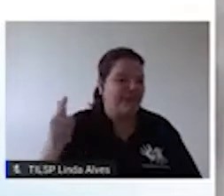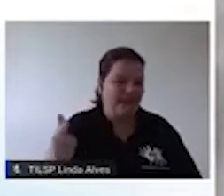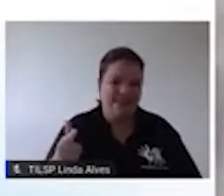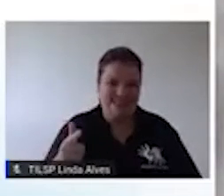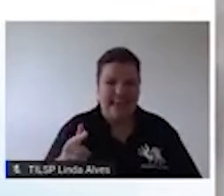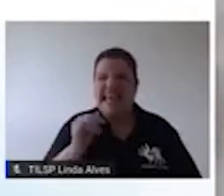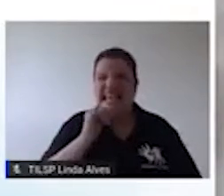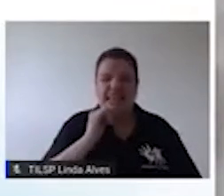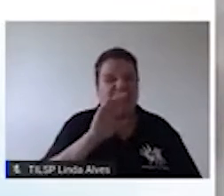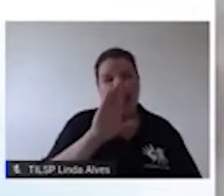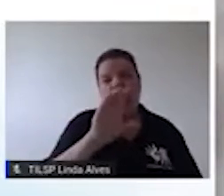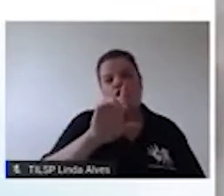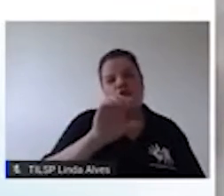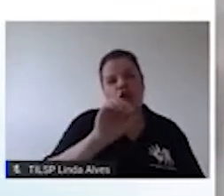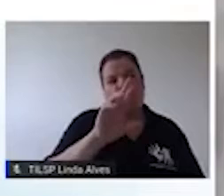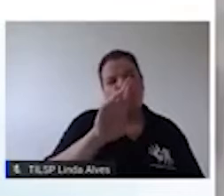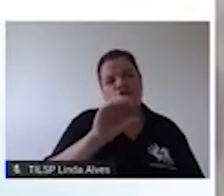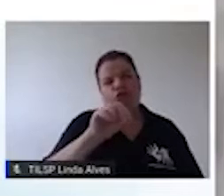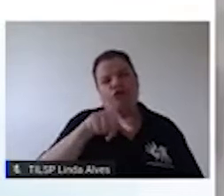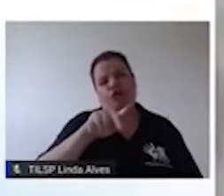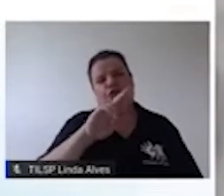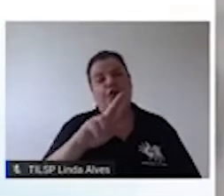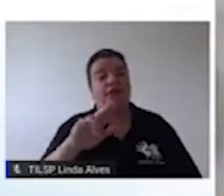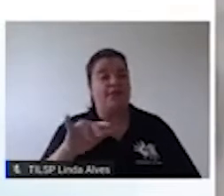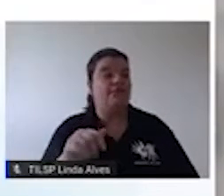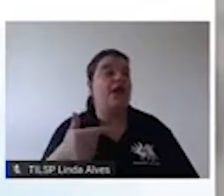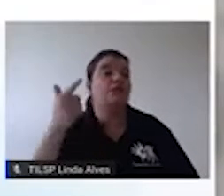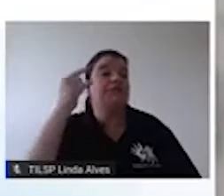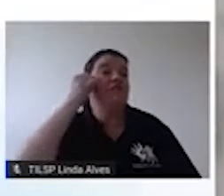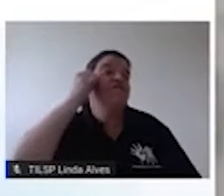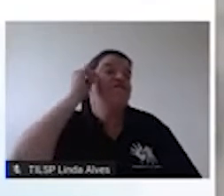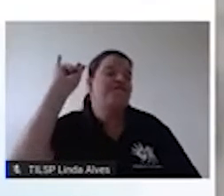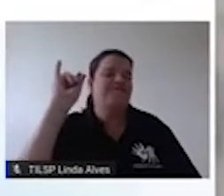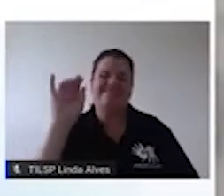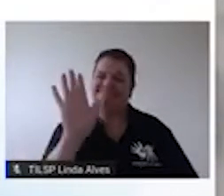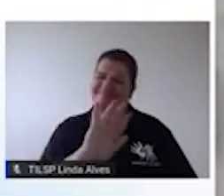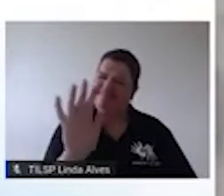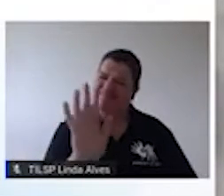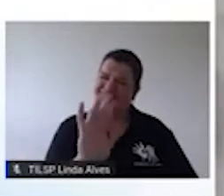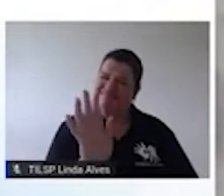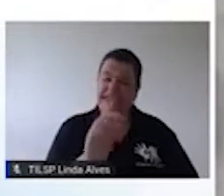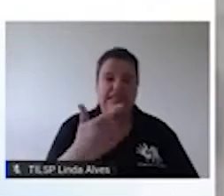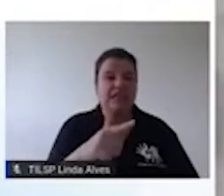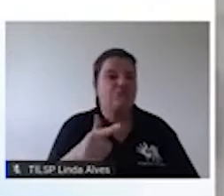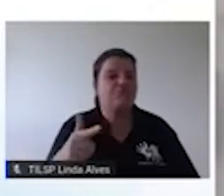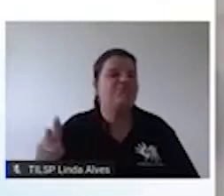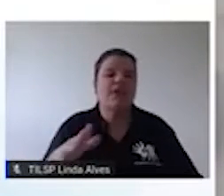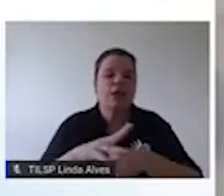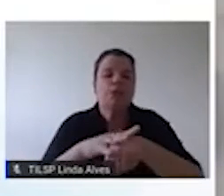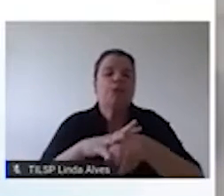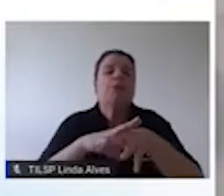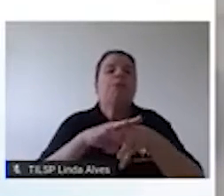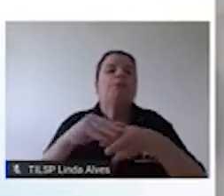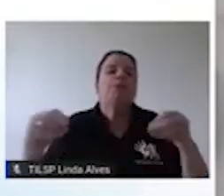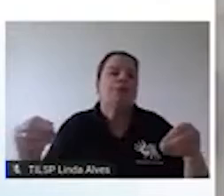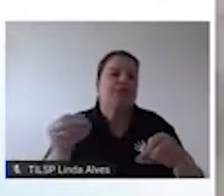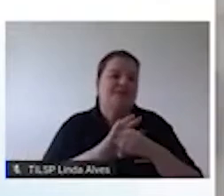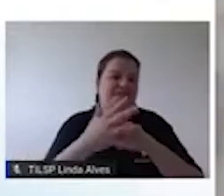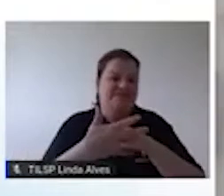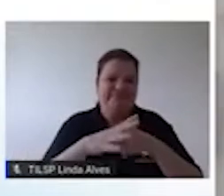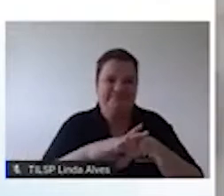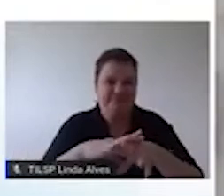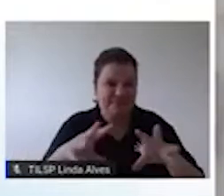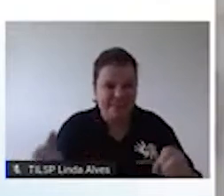um medicamento que tenha sido bem sucedido na cura da